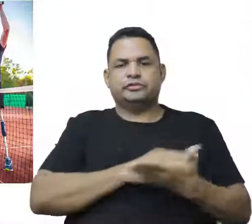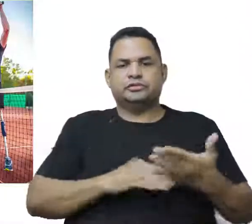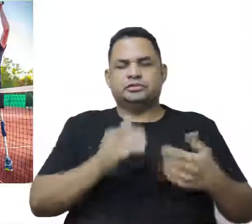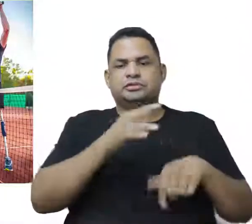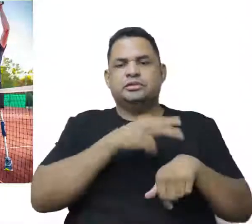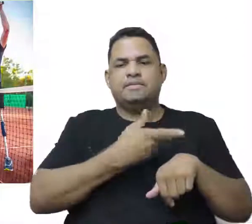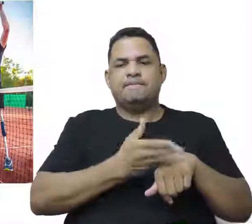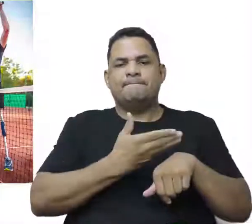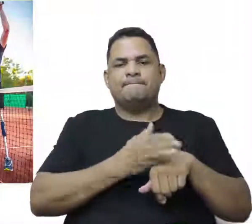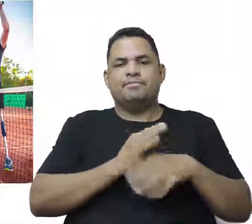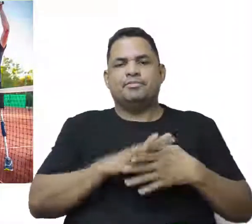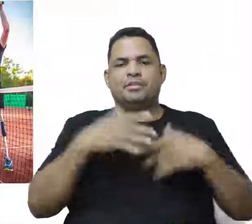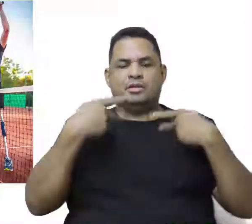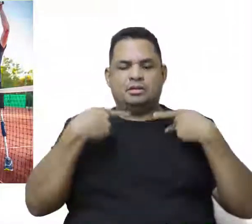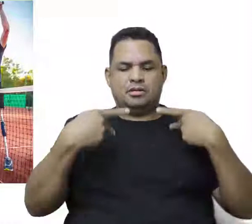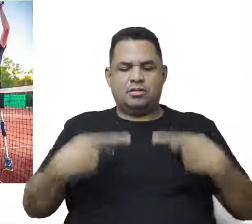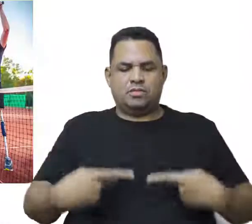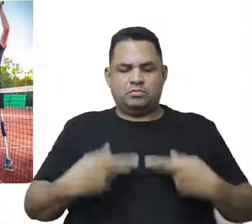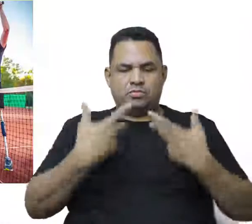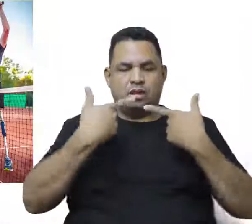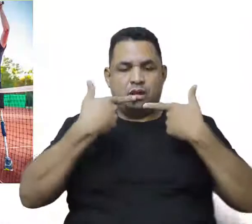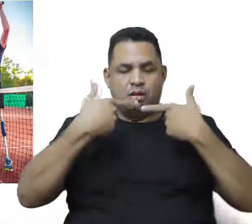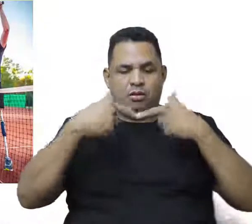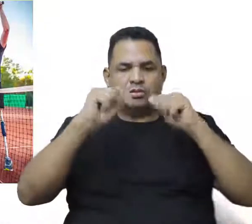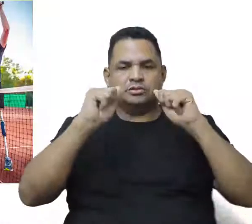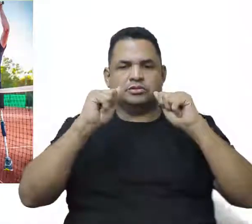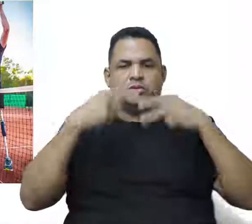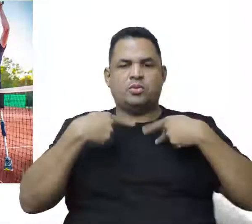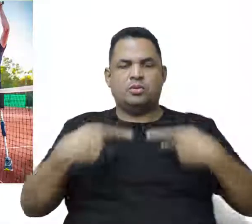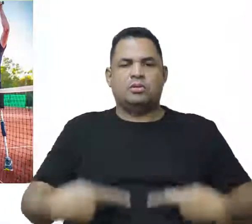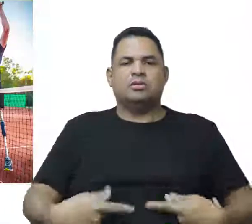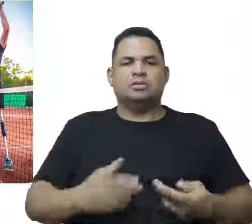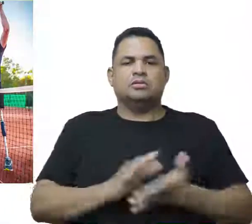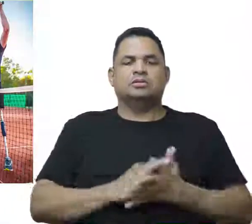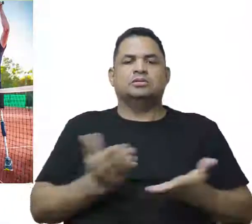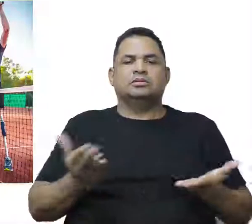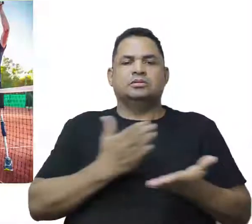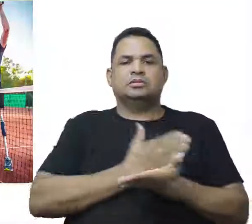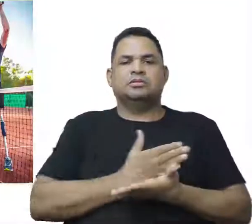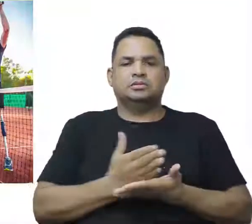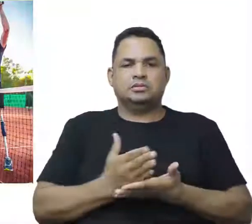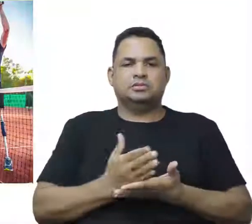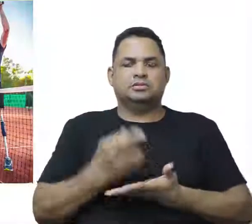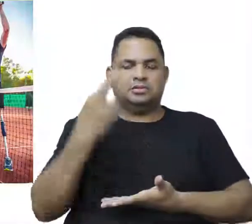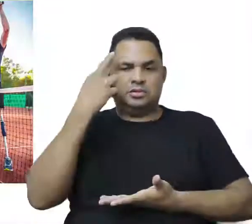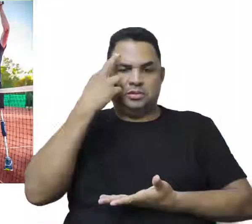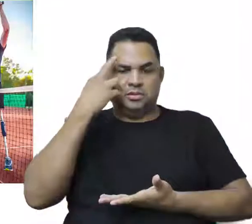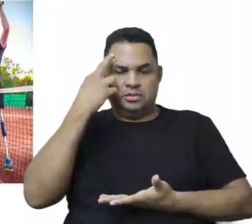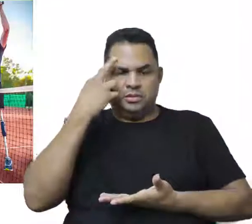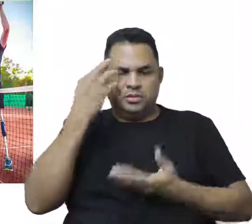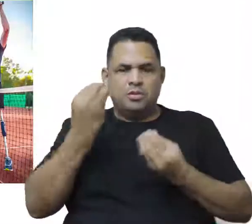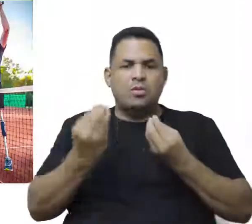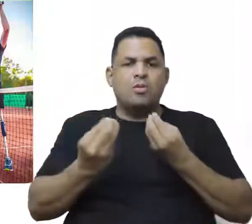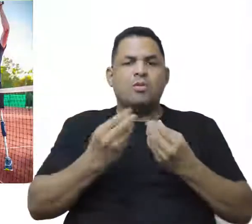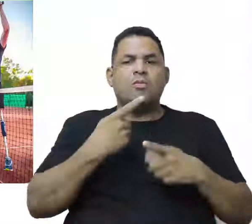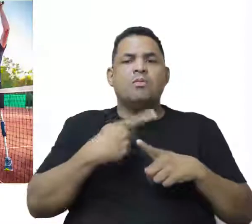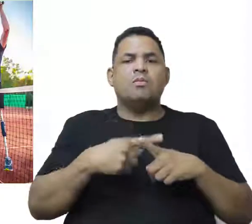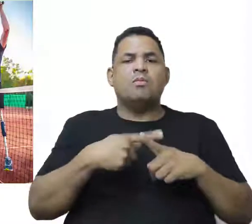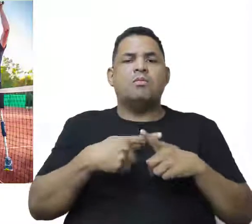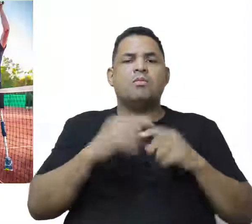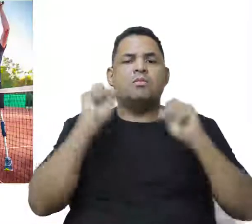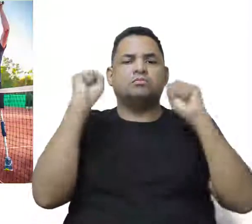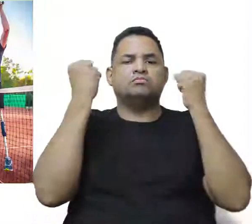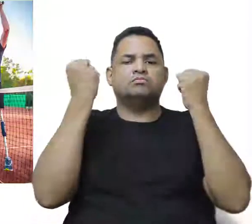vamos pensar também a linguagem corporal. Então, inicialmente, a gente vai fazer uma reflexão do porquê que a